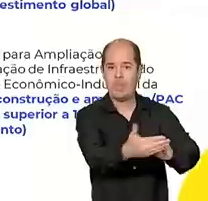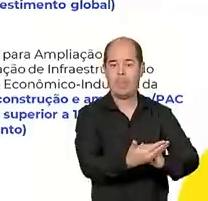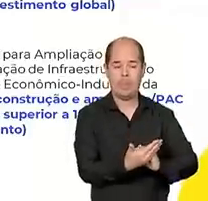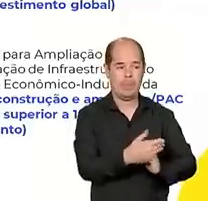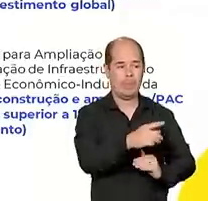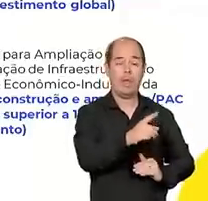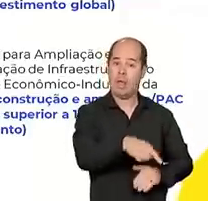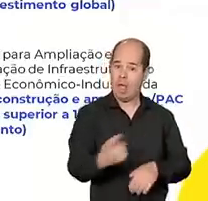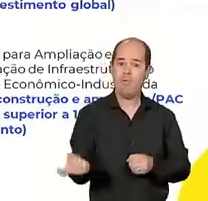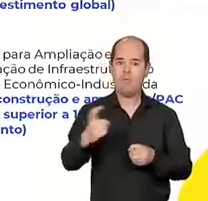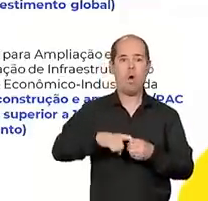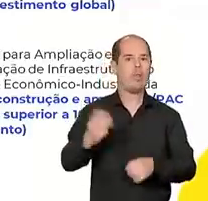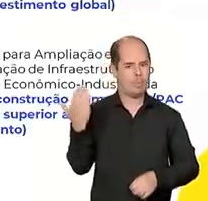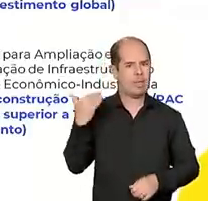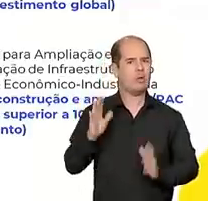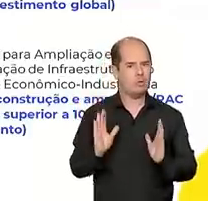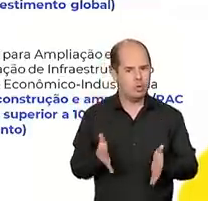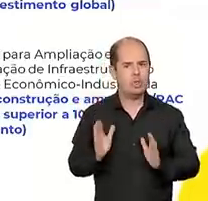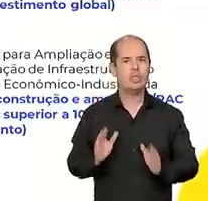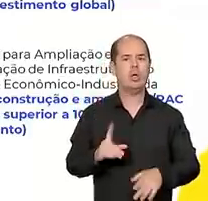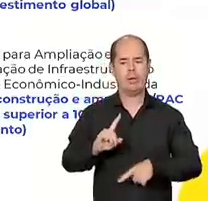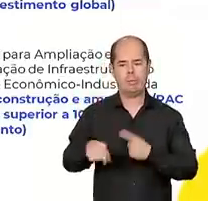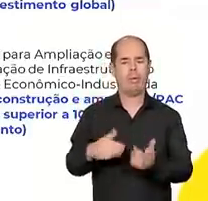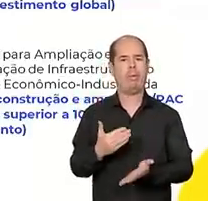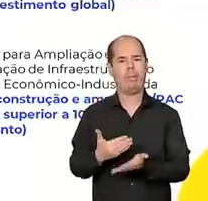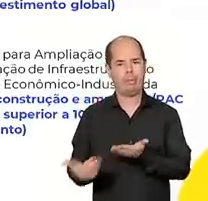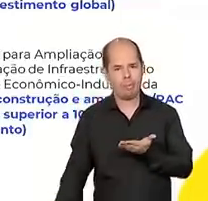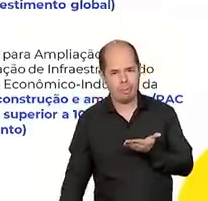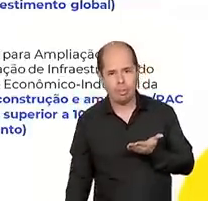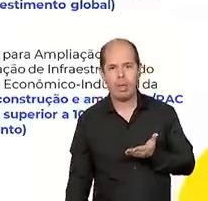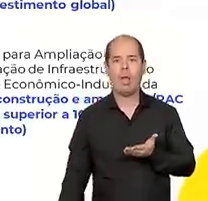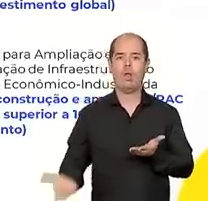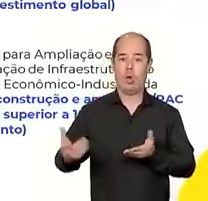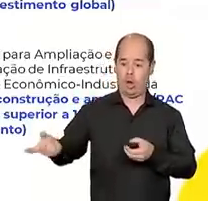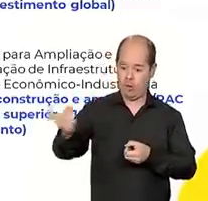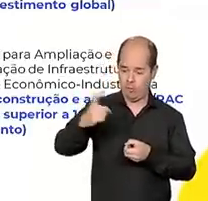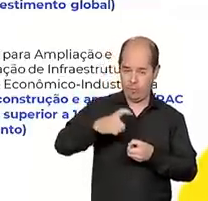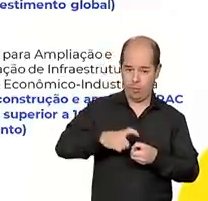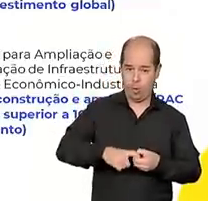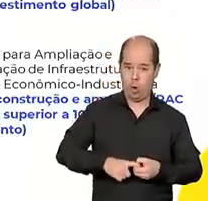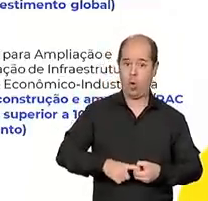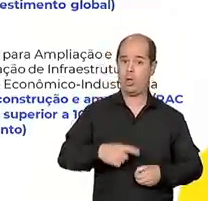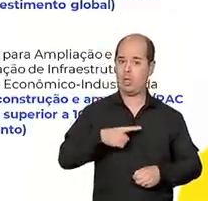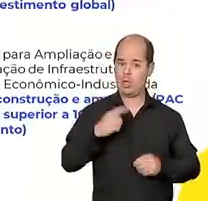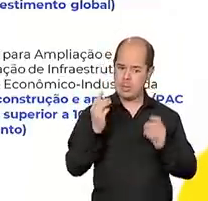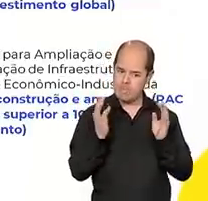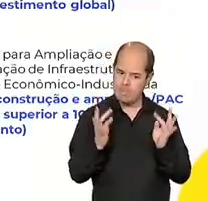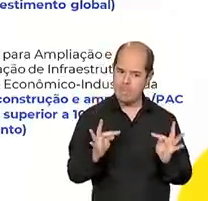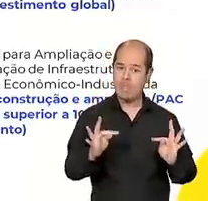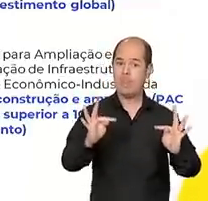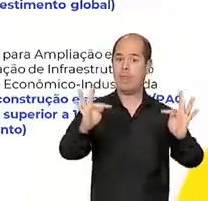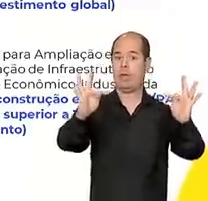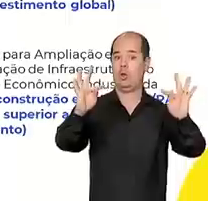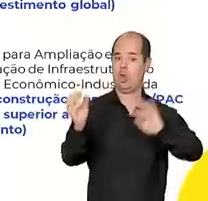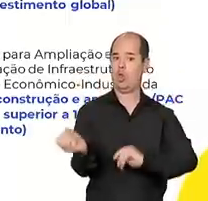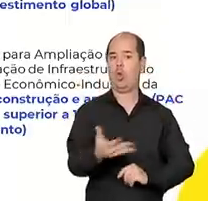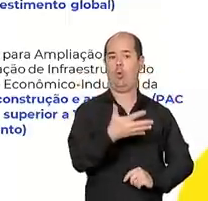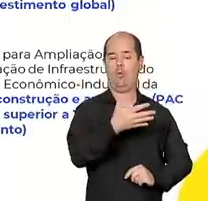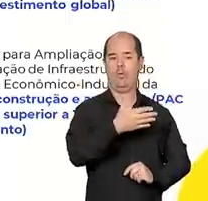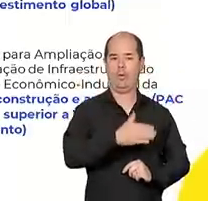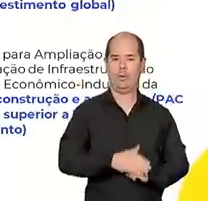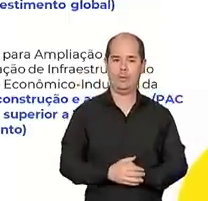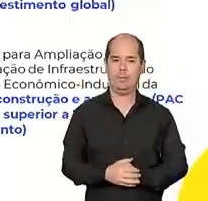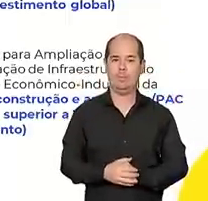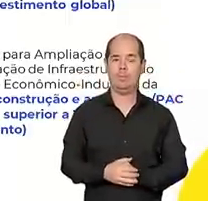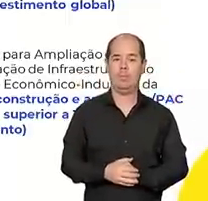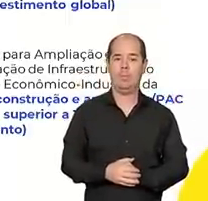então reconstruindo e com aspectos de inovação. E aqui eu quero destacar algo que o senhor sempre fala e